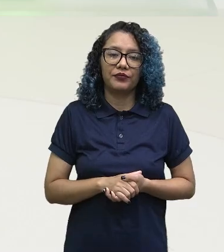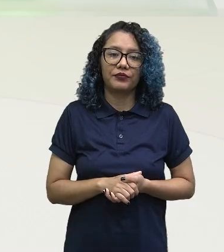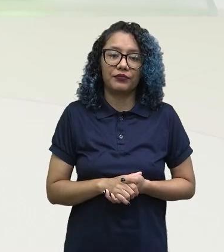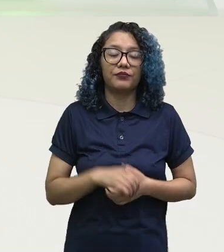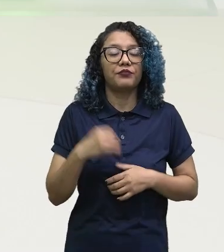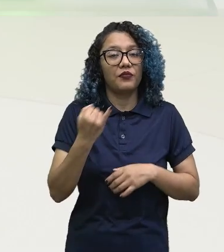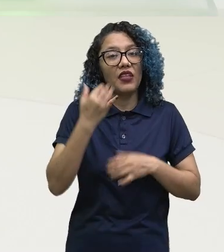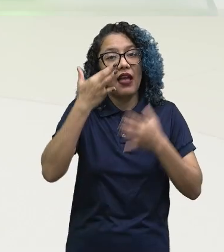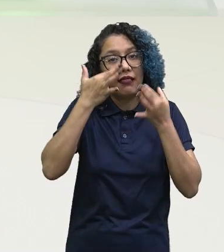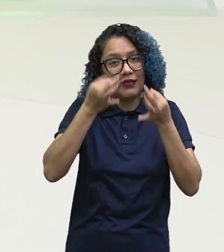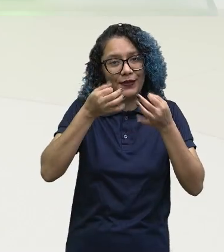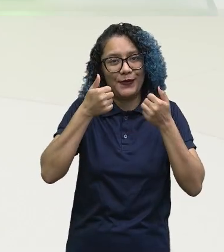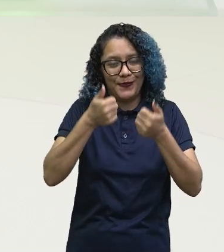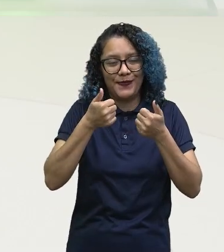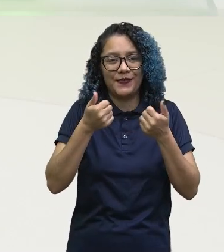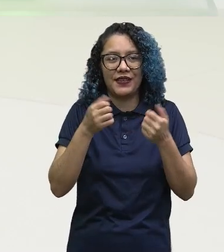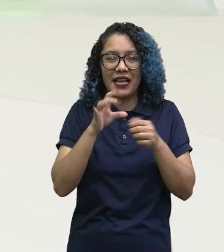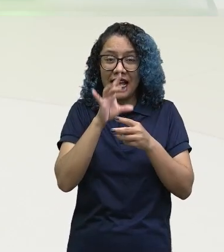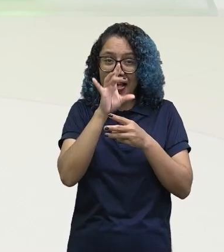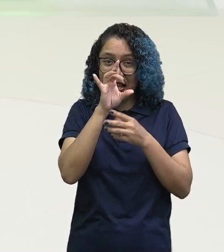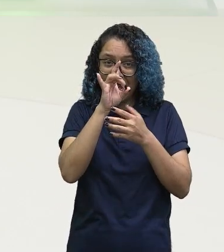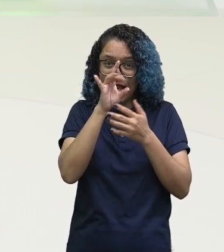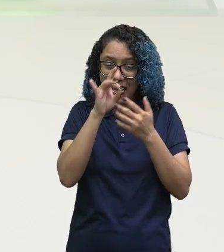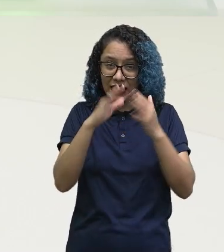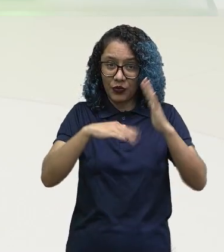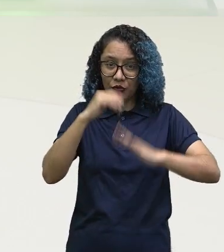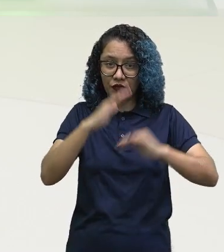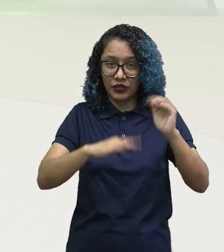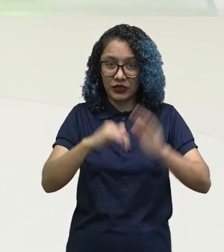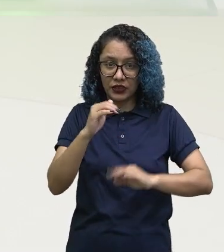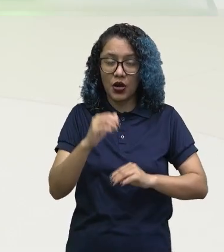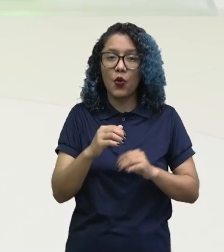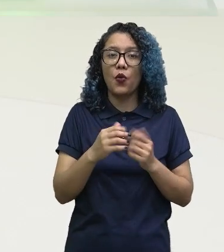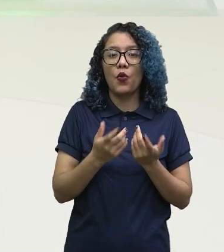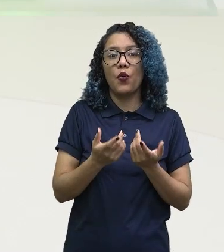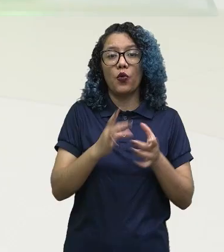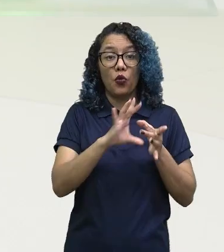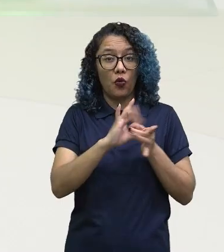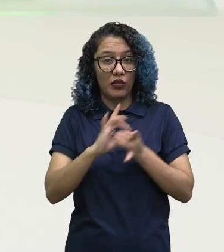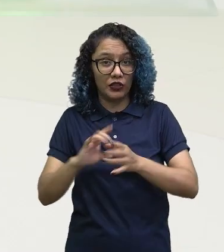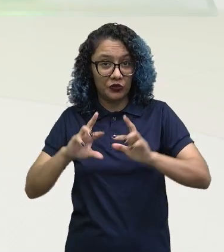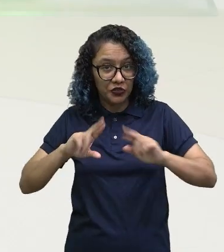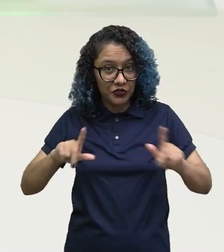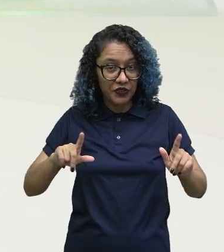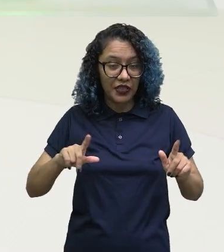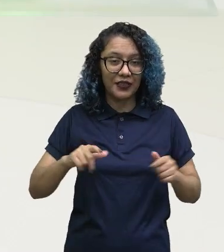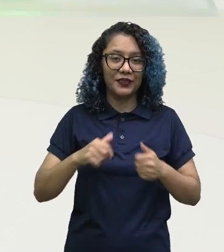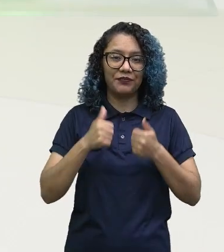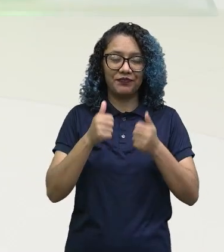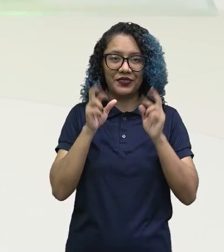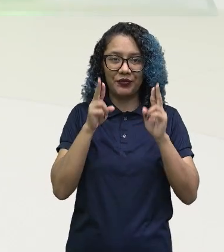importante se atentar a isso. Cada profissão tem uma realidade diferente, tá?